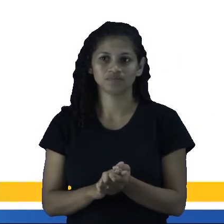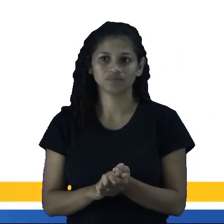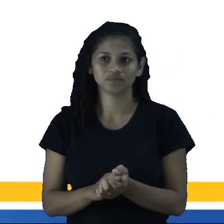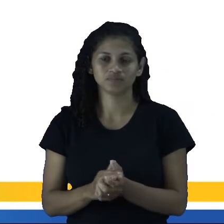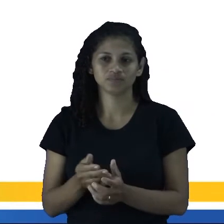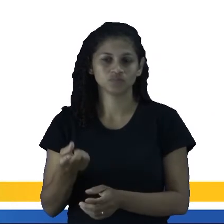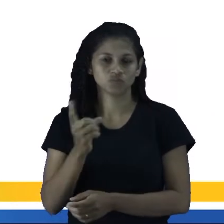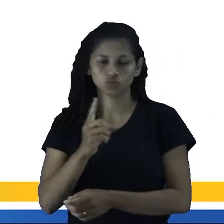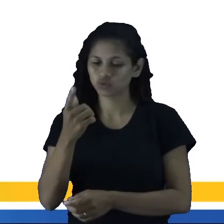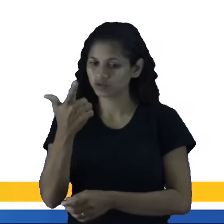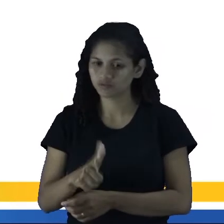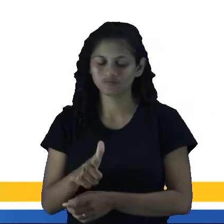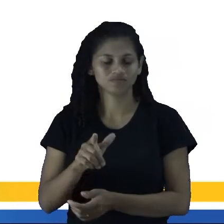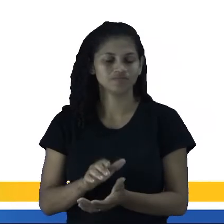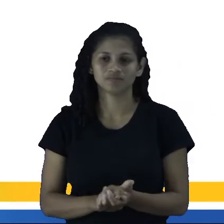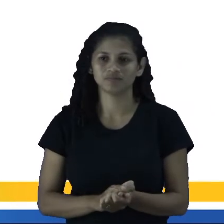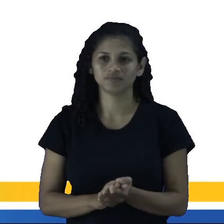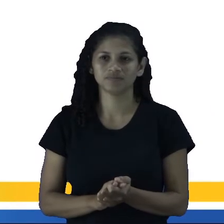que é 6 fatorial.